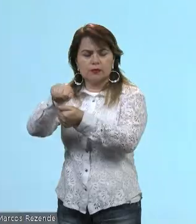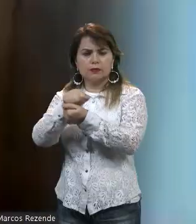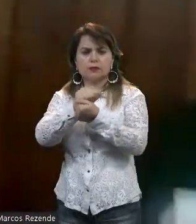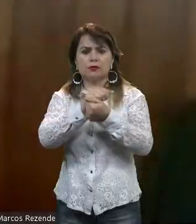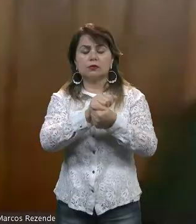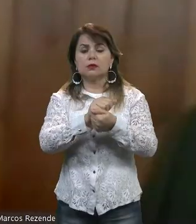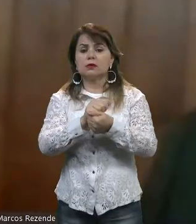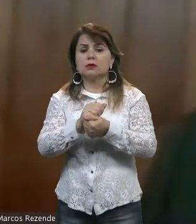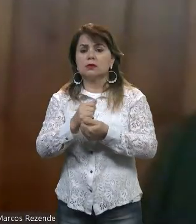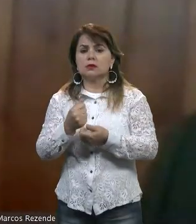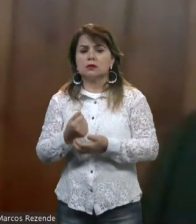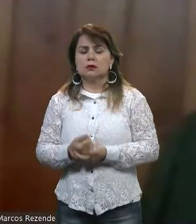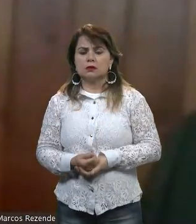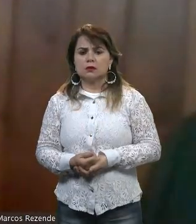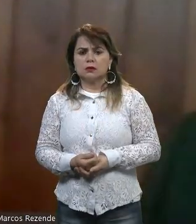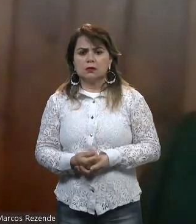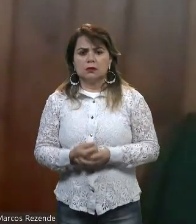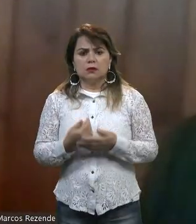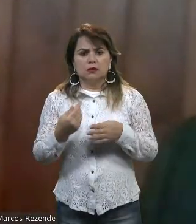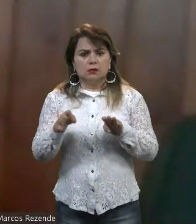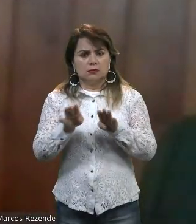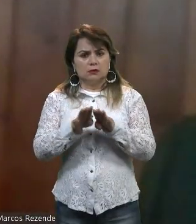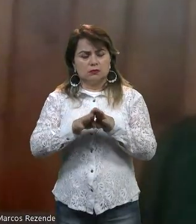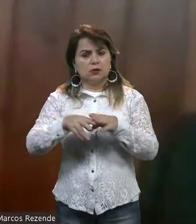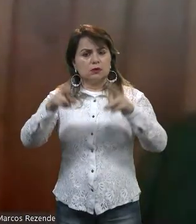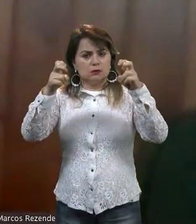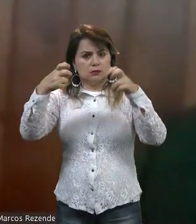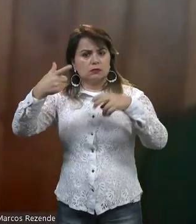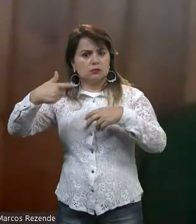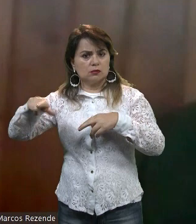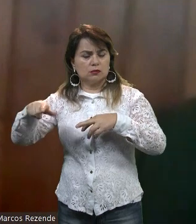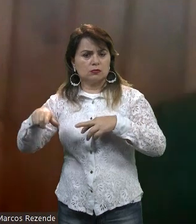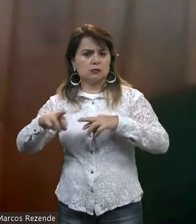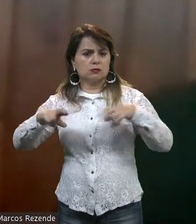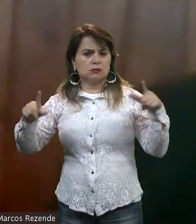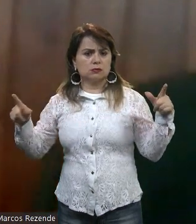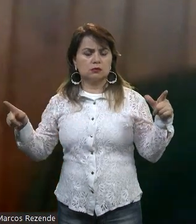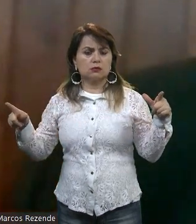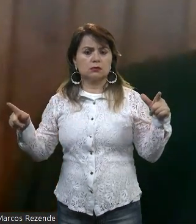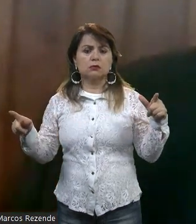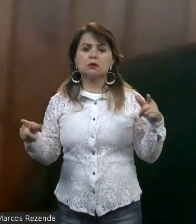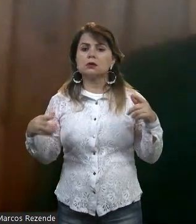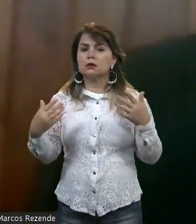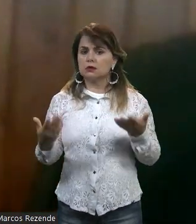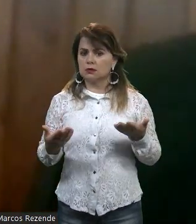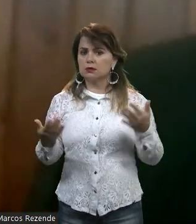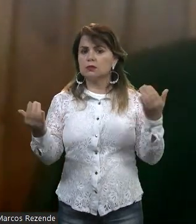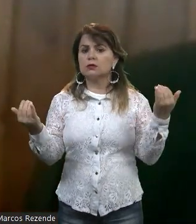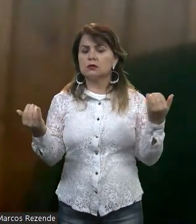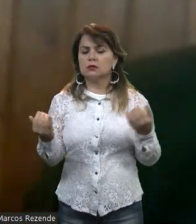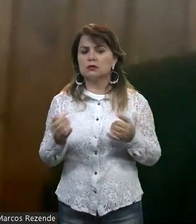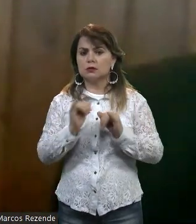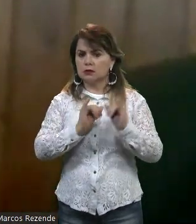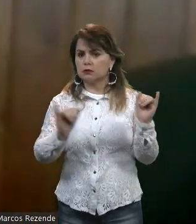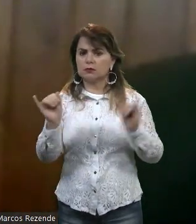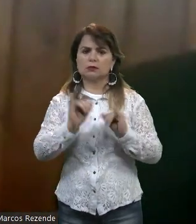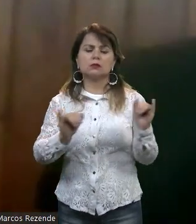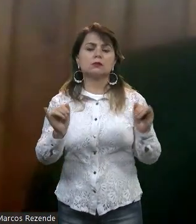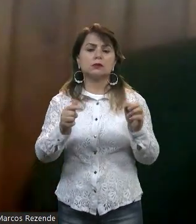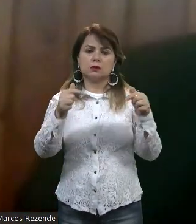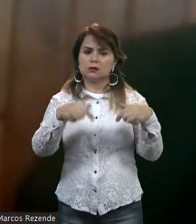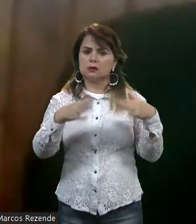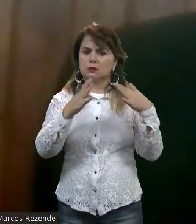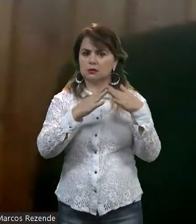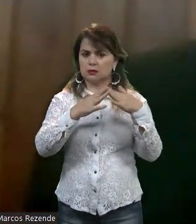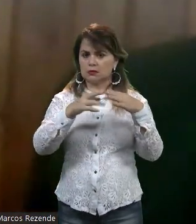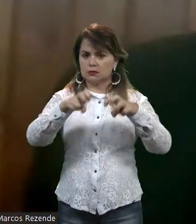Covid-19, e da outras providências. Eu informo a casa que, eu